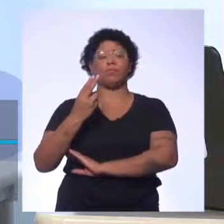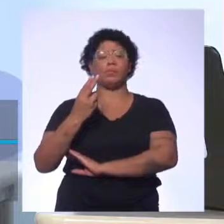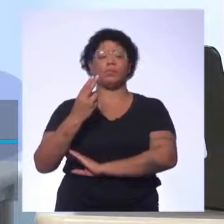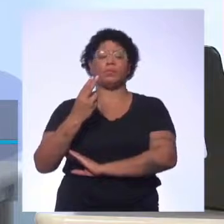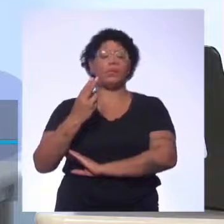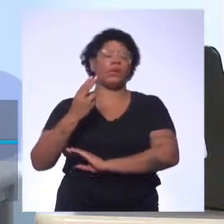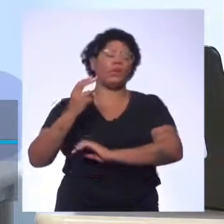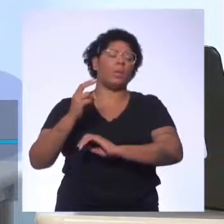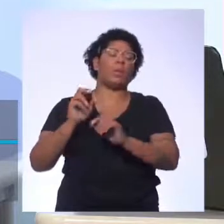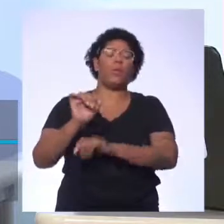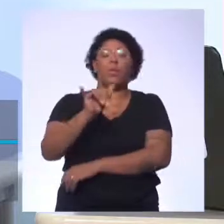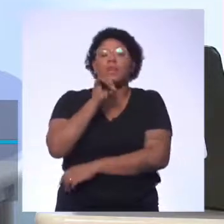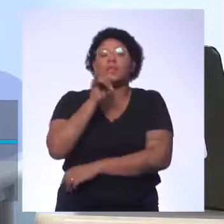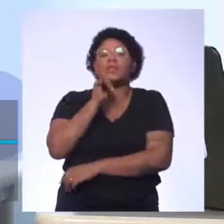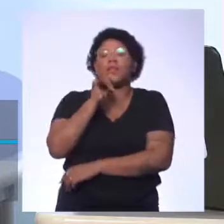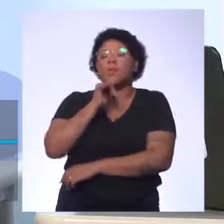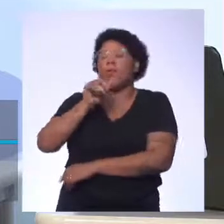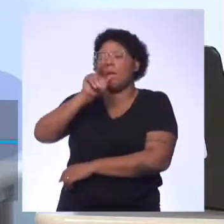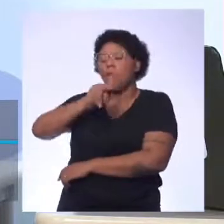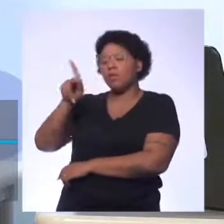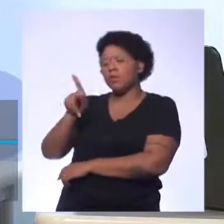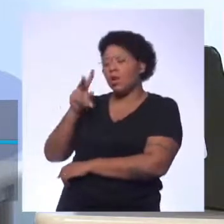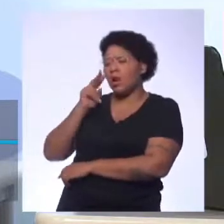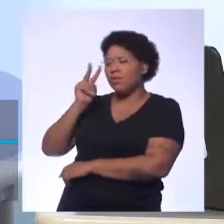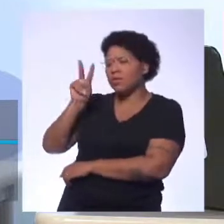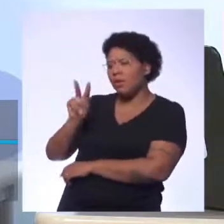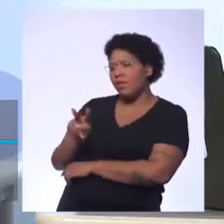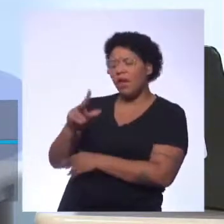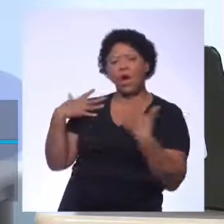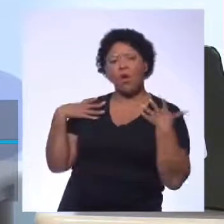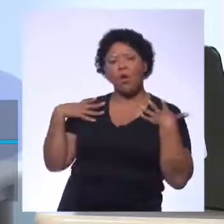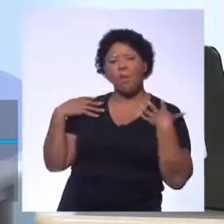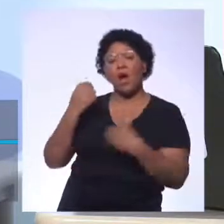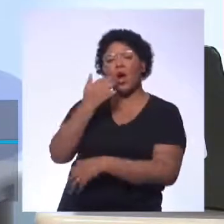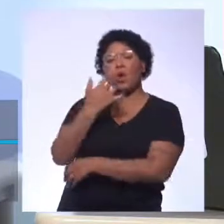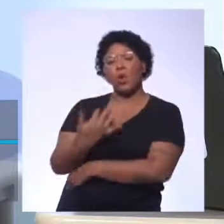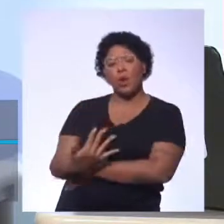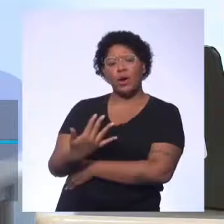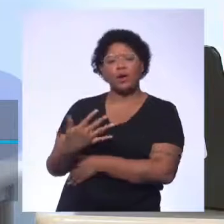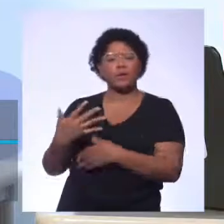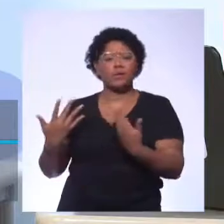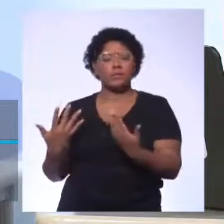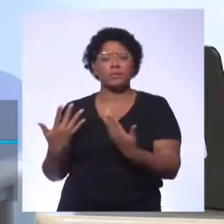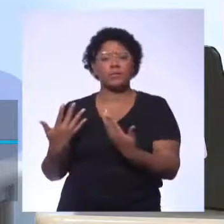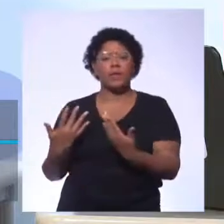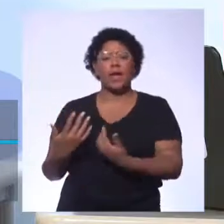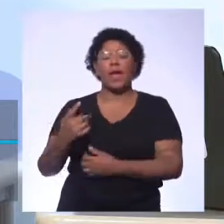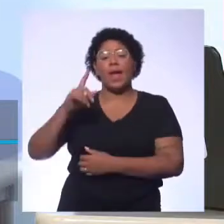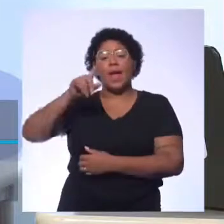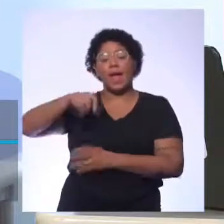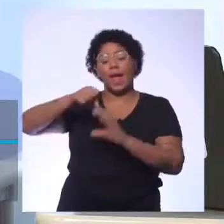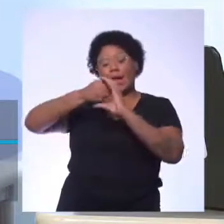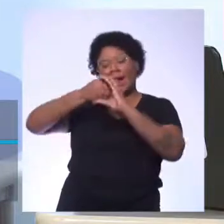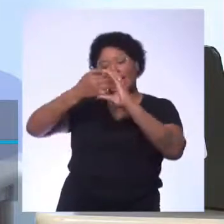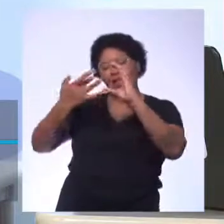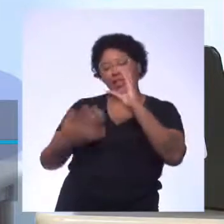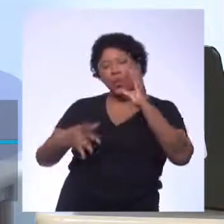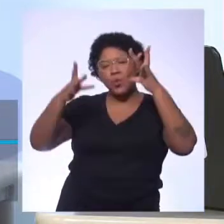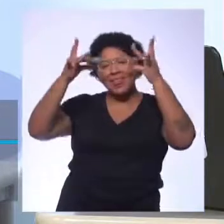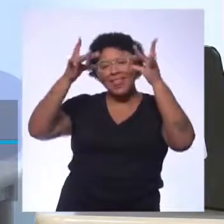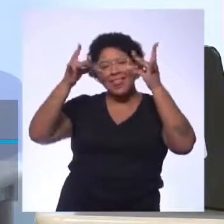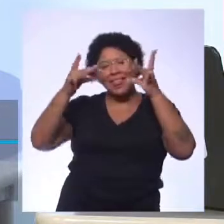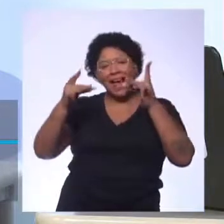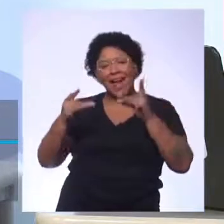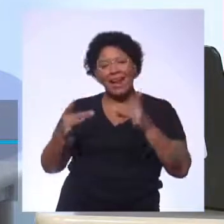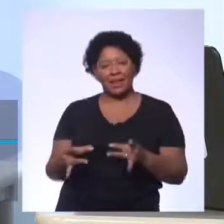a professora está, a cor, então, essa parte nós vamos falar que são os adjetivos, são as características. Porque quando coloca a